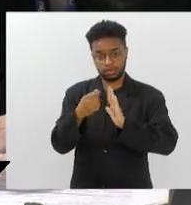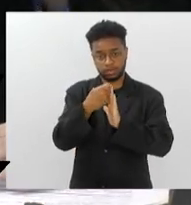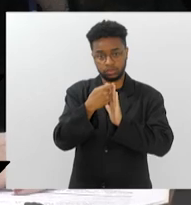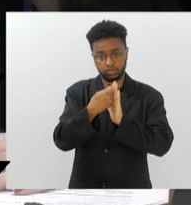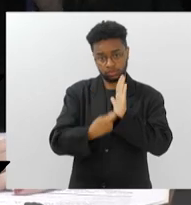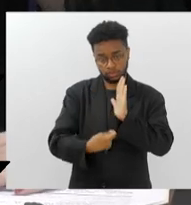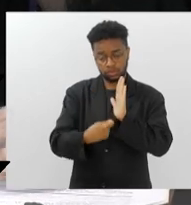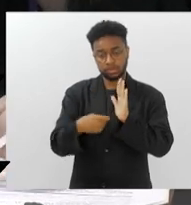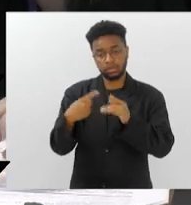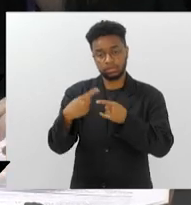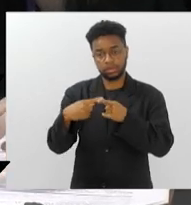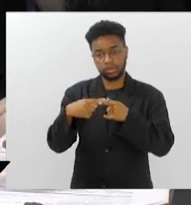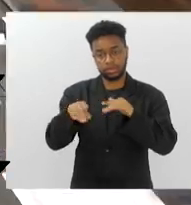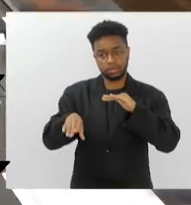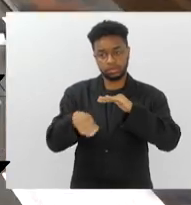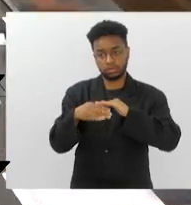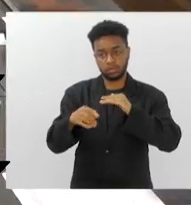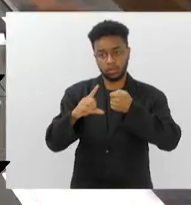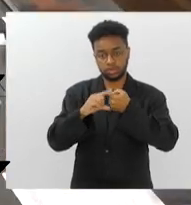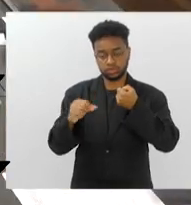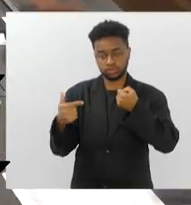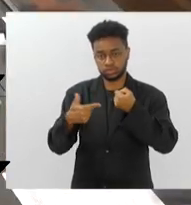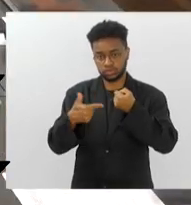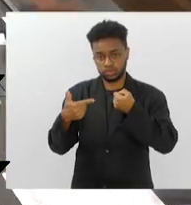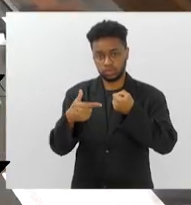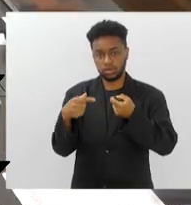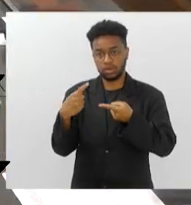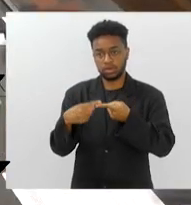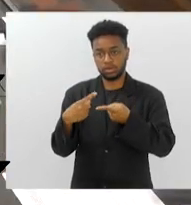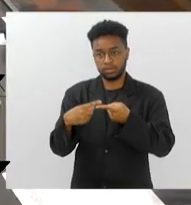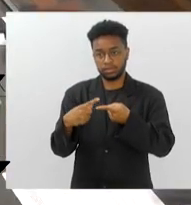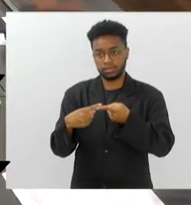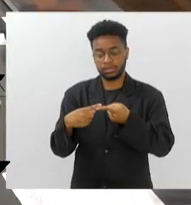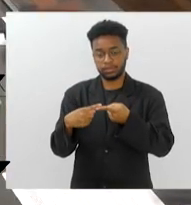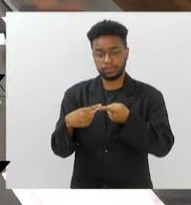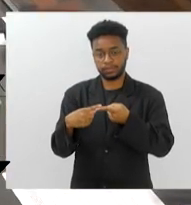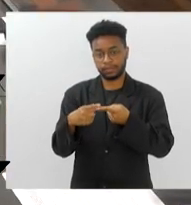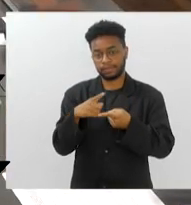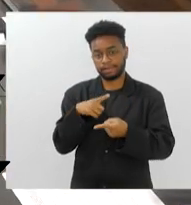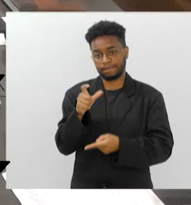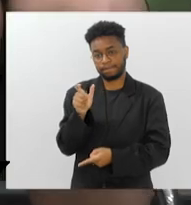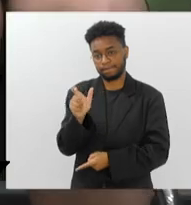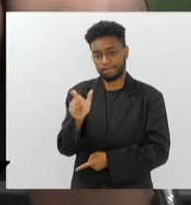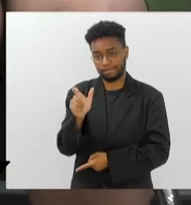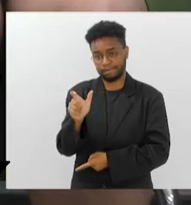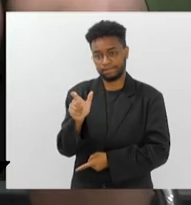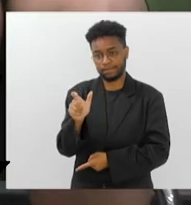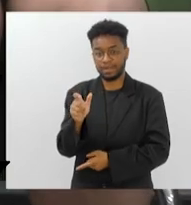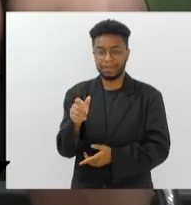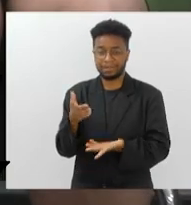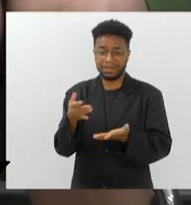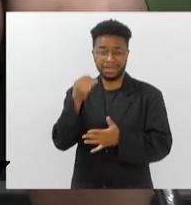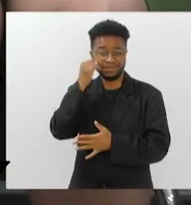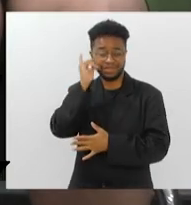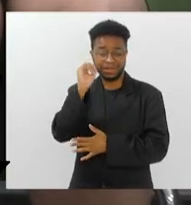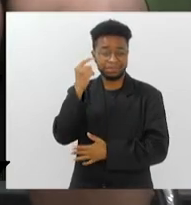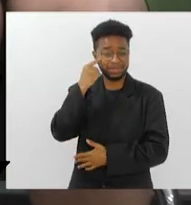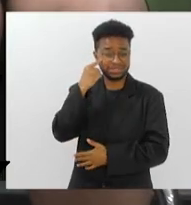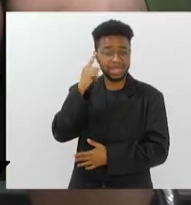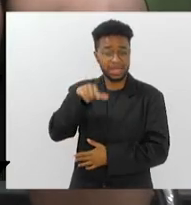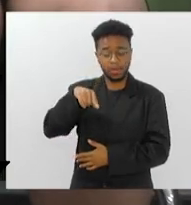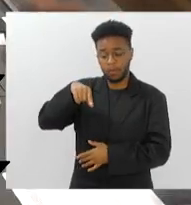artigo segundo uma vez que não consta a palav pensar que é um pregador de pregão n aí é com